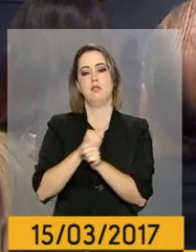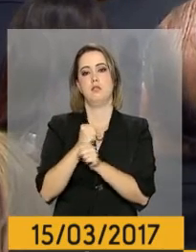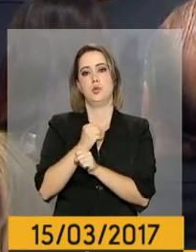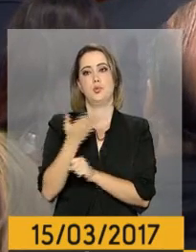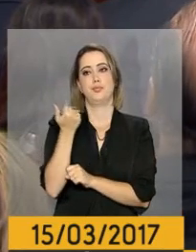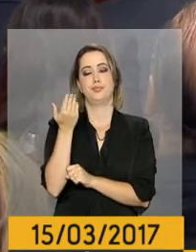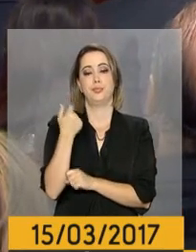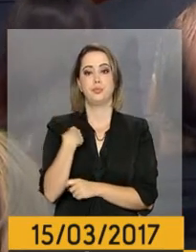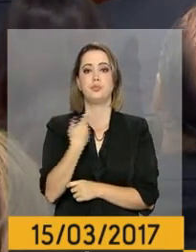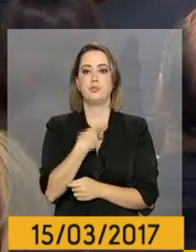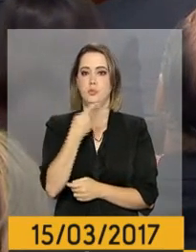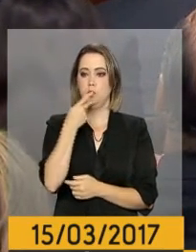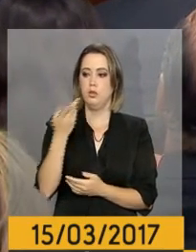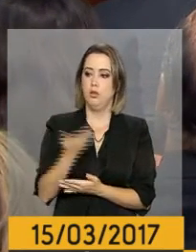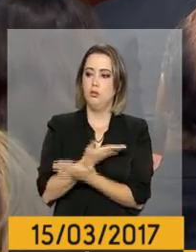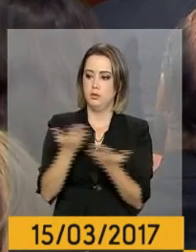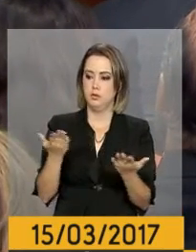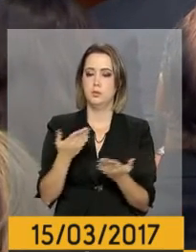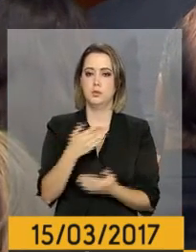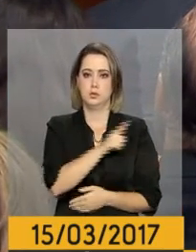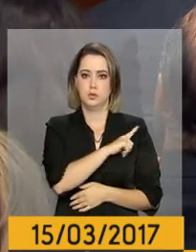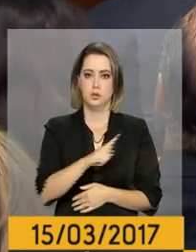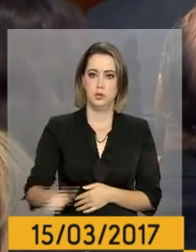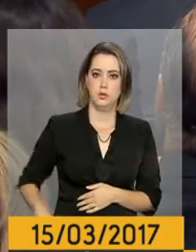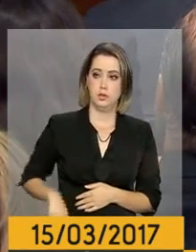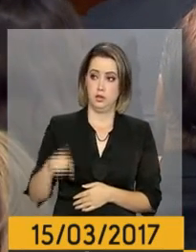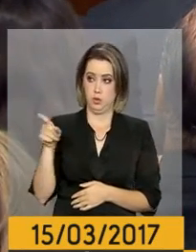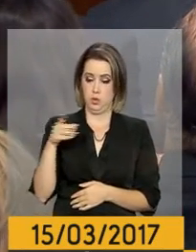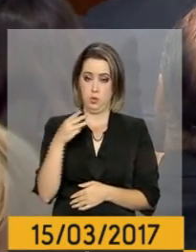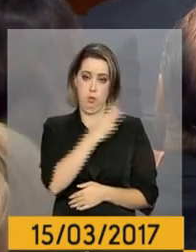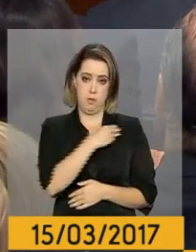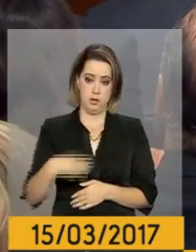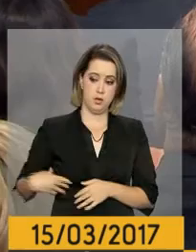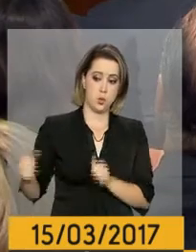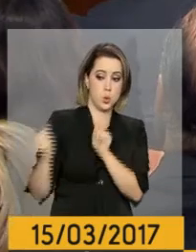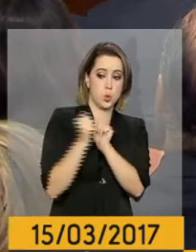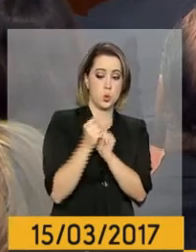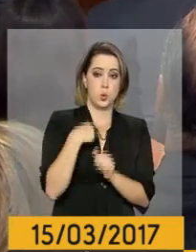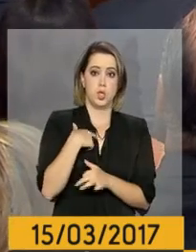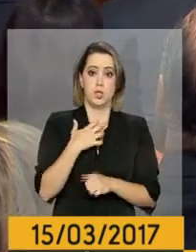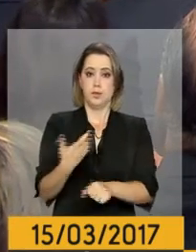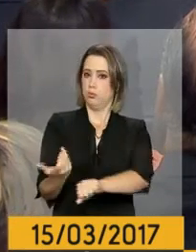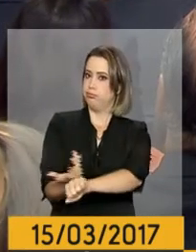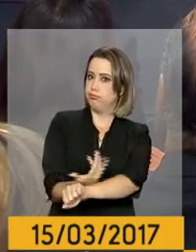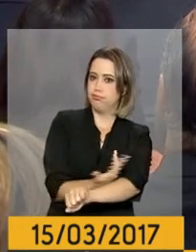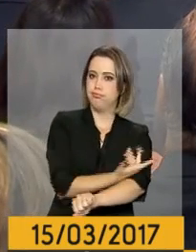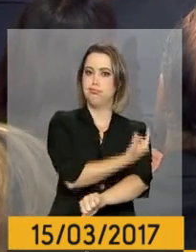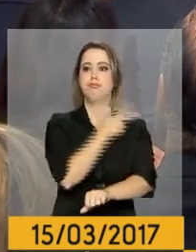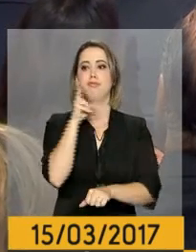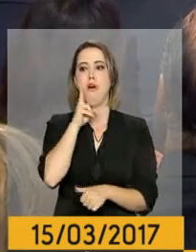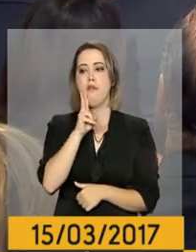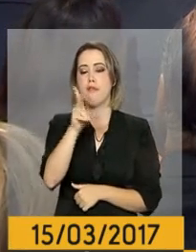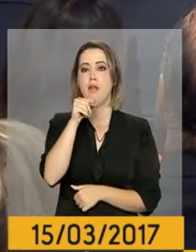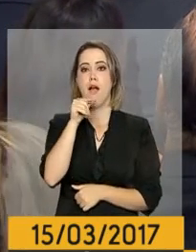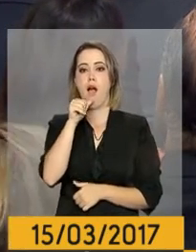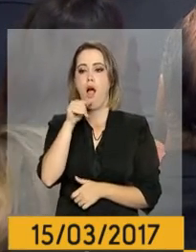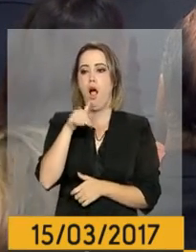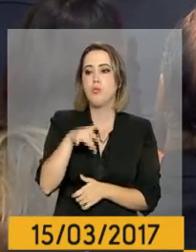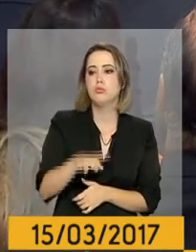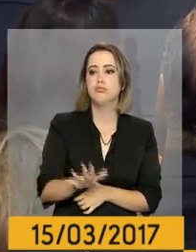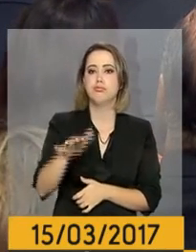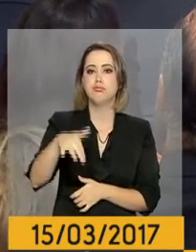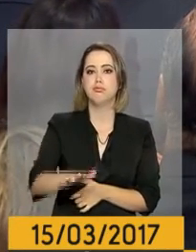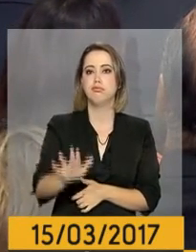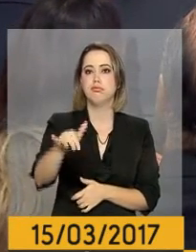governador com nosco juntos que foi emocionante verificar as águas chegando depois